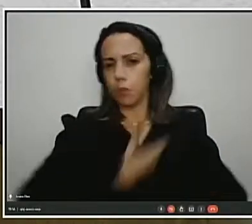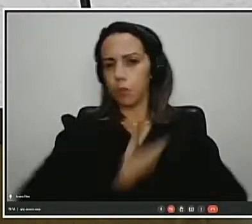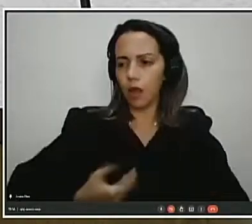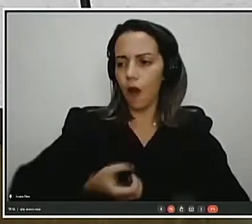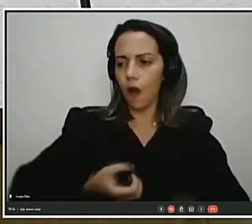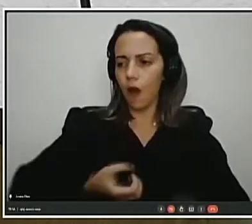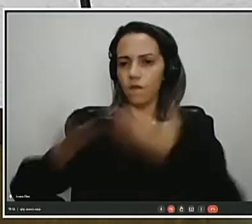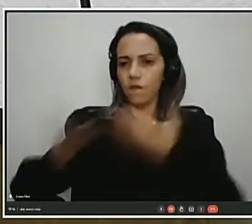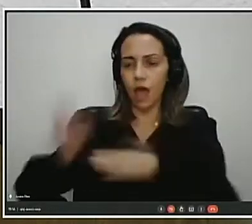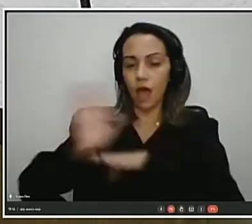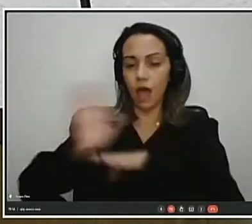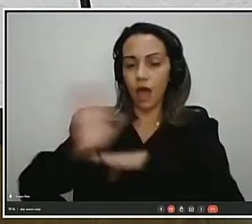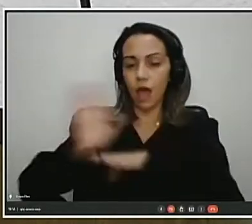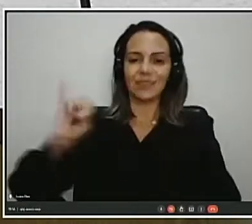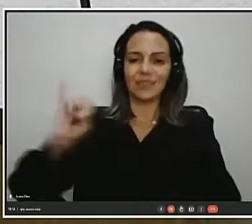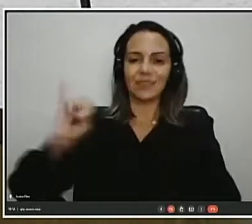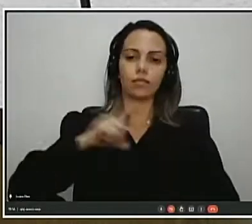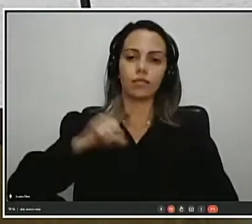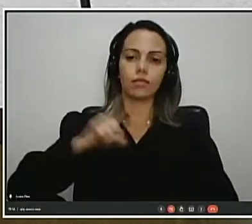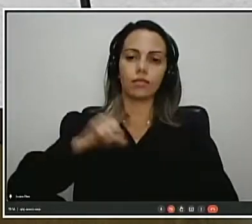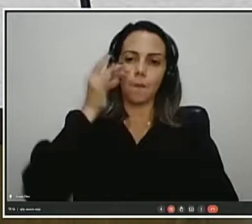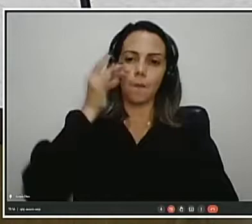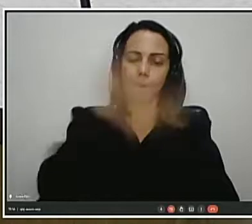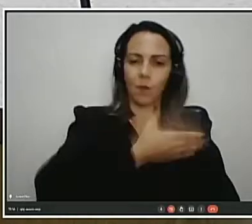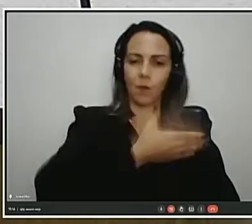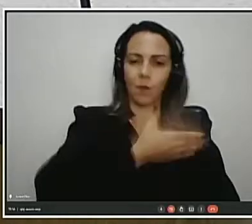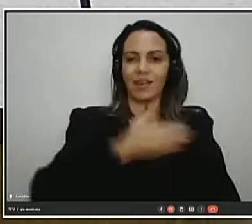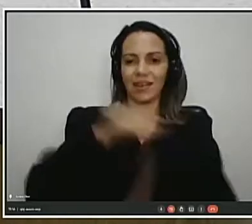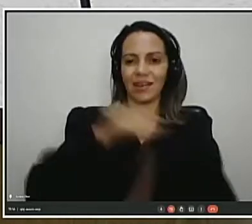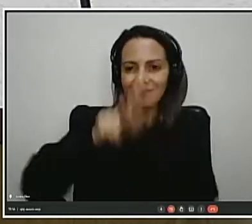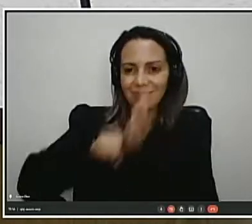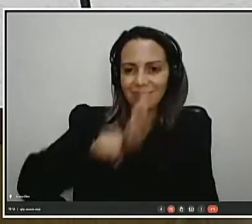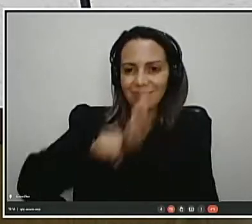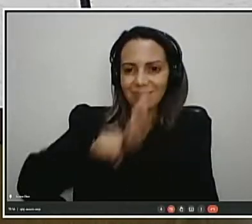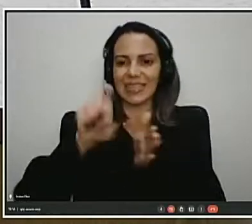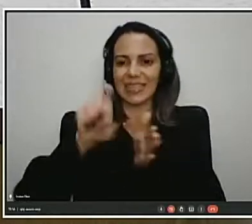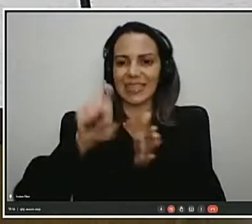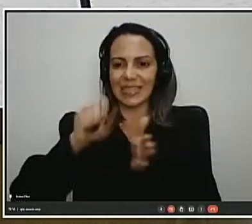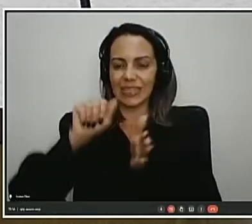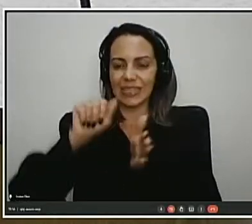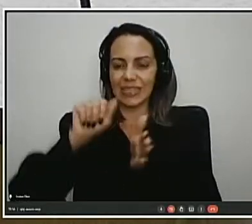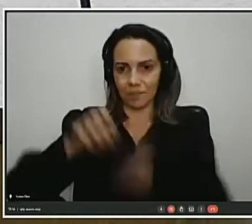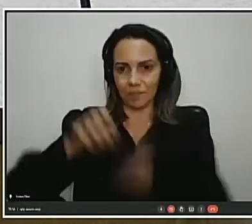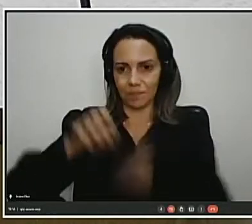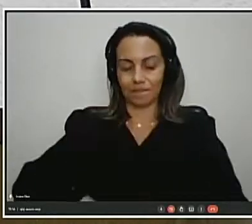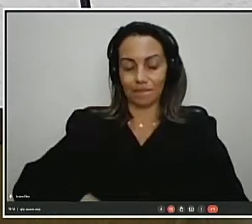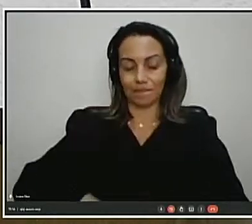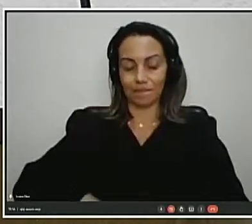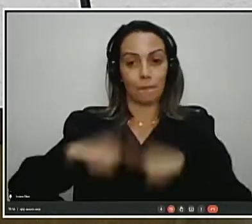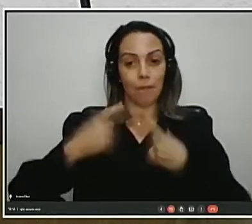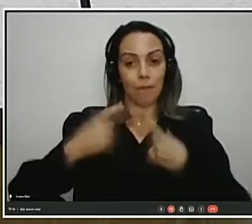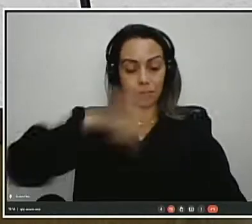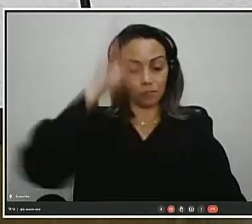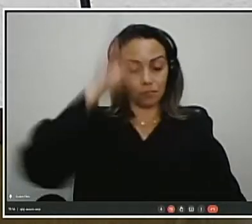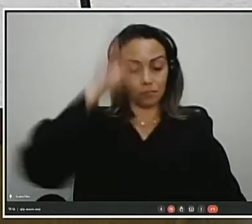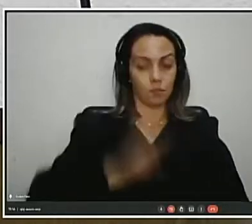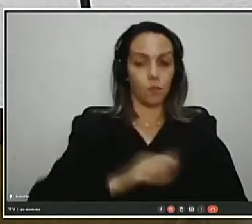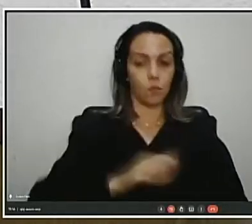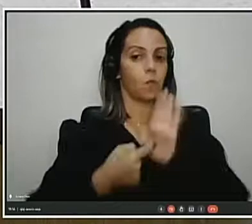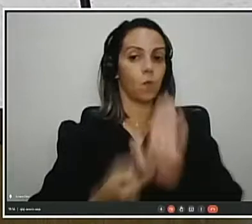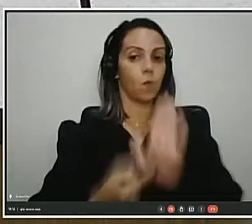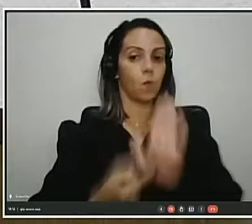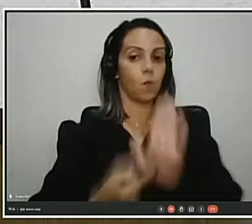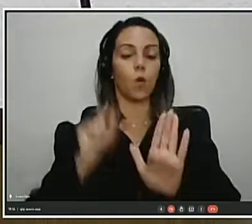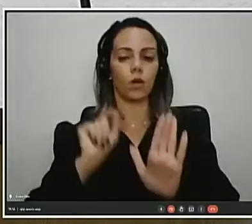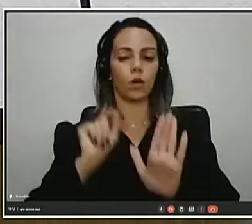em instituições conveniadas. Já os dados referentes ao Brasil nos mostram que, pela primeira vez nos últimos